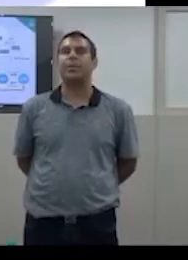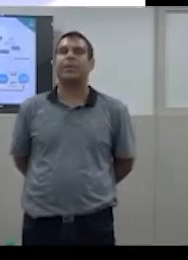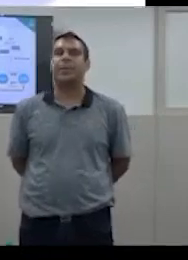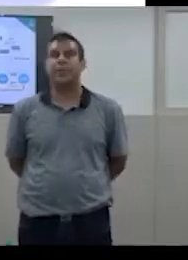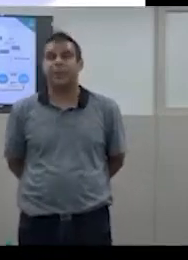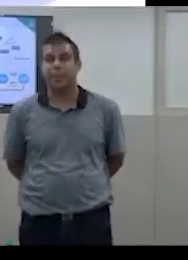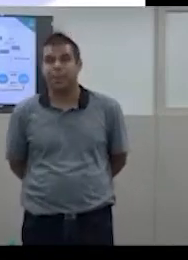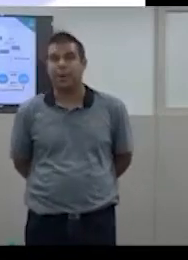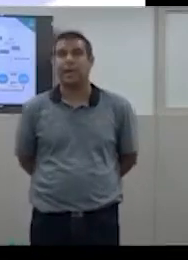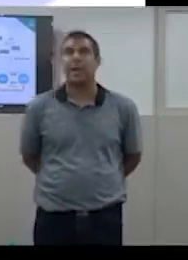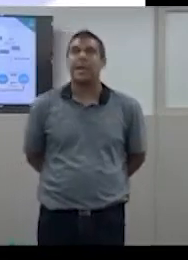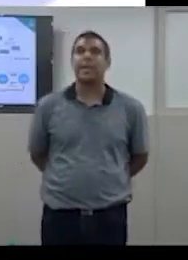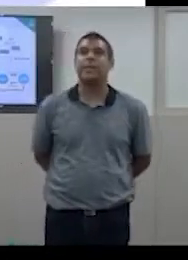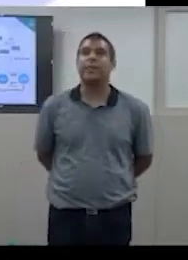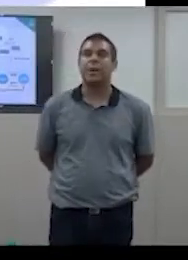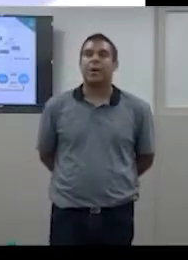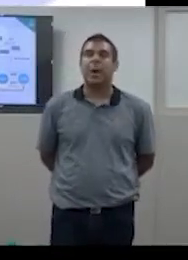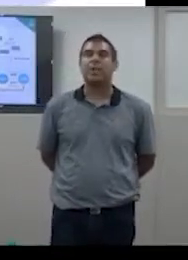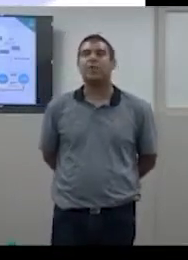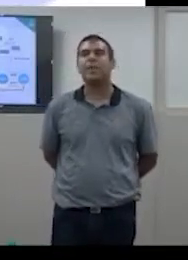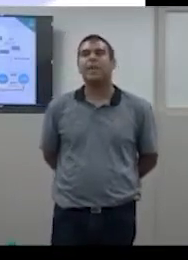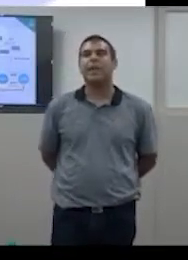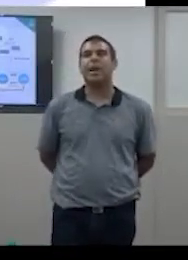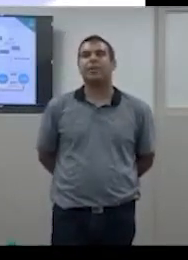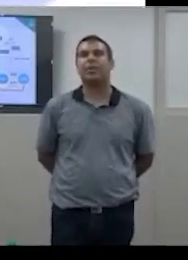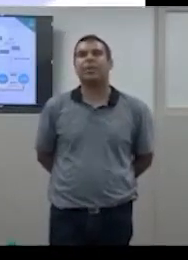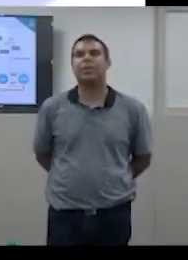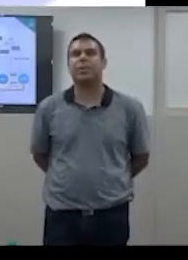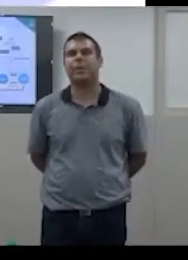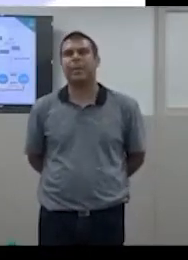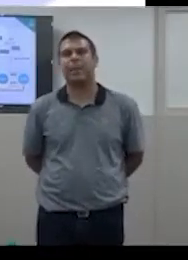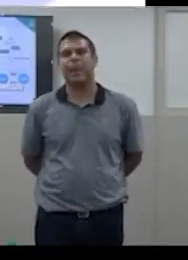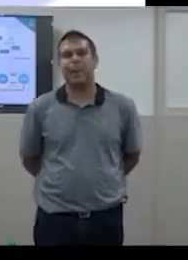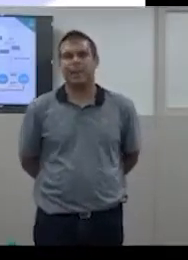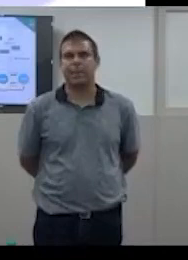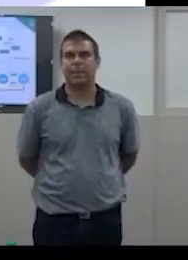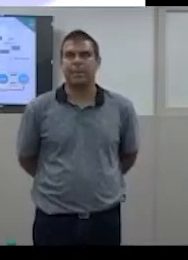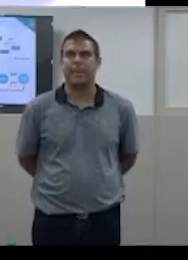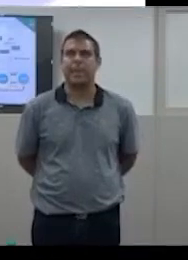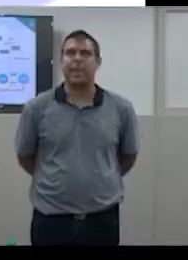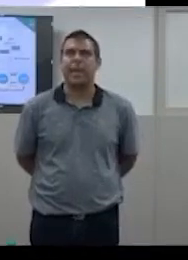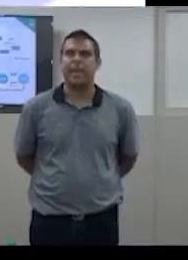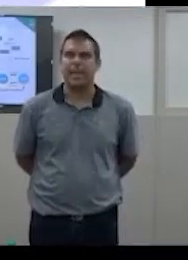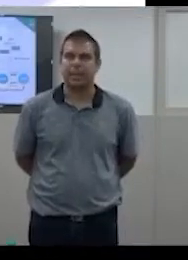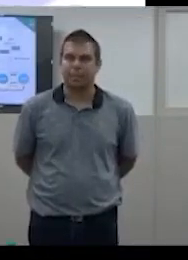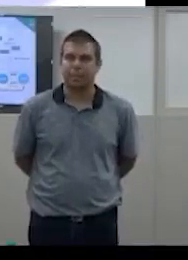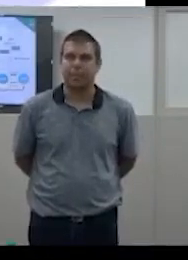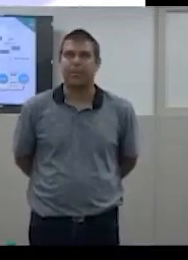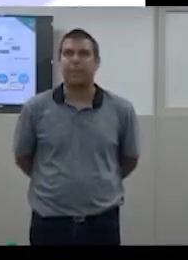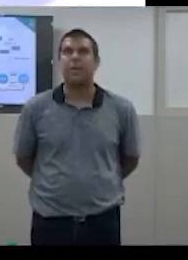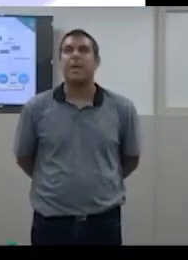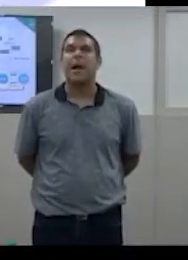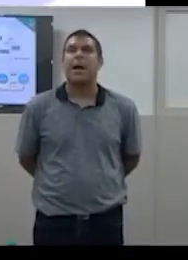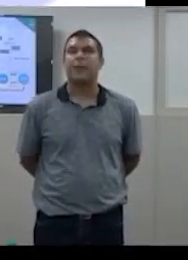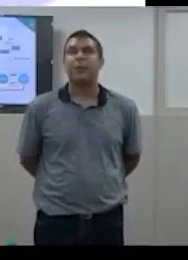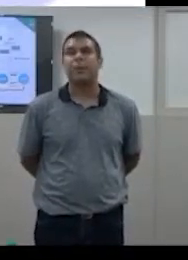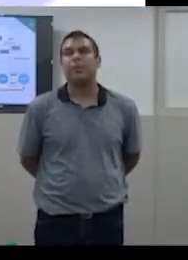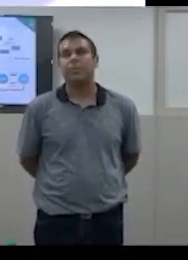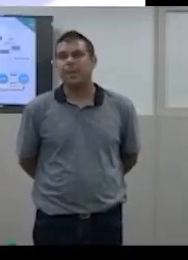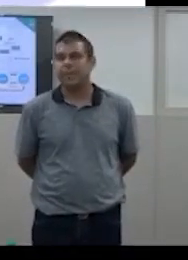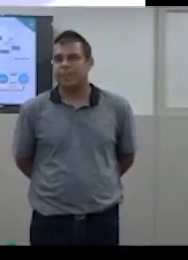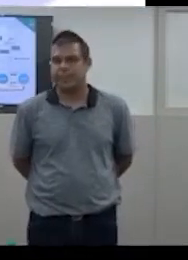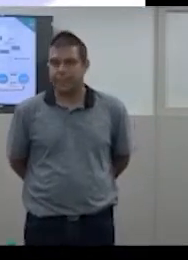ter o componente na fase de vapor. Então assim, ó, a gente vai ter ali as curvaturas que apresentam ali a ideia da sublimação,